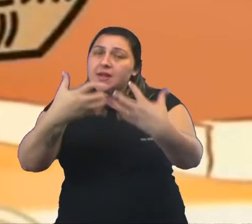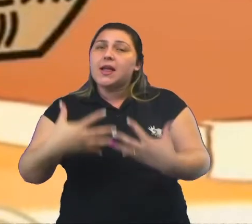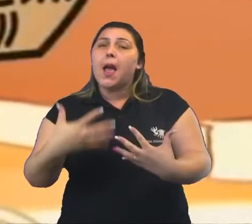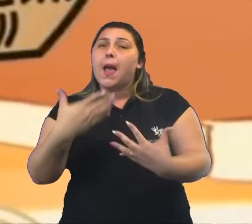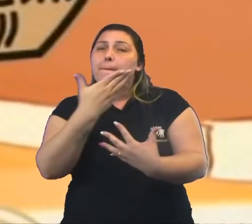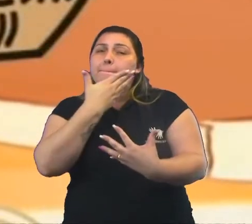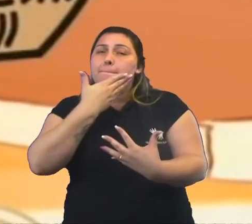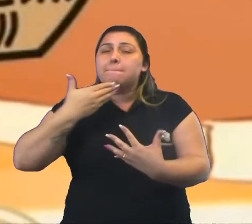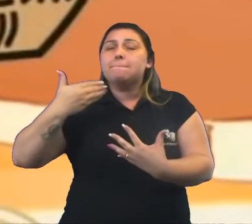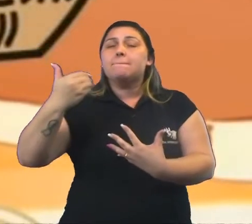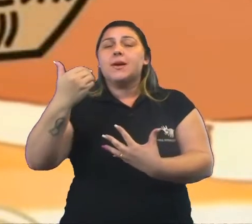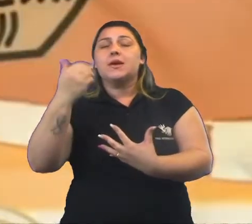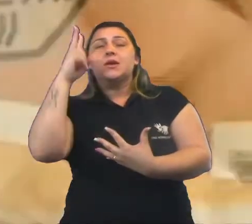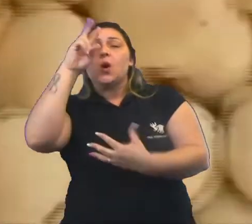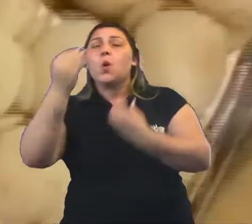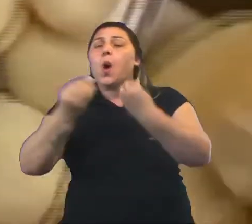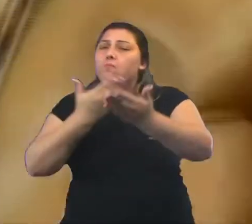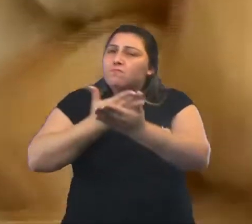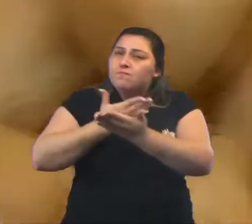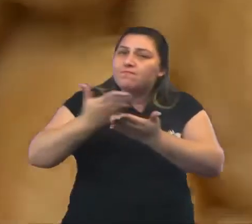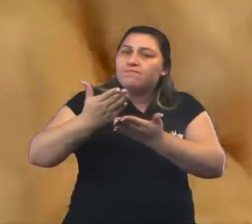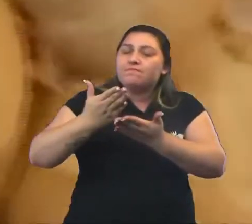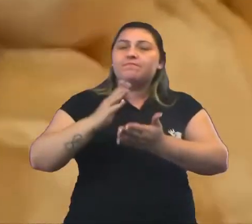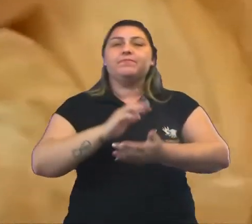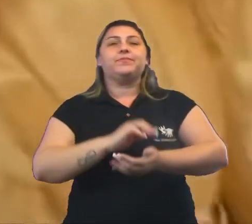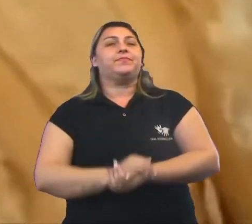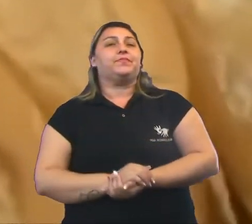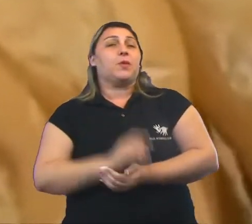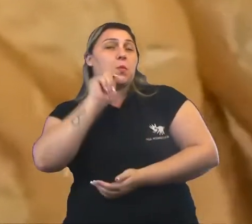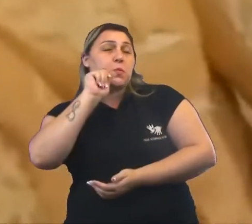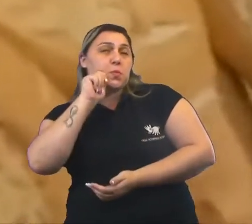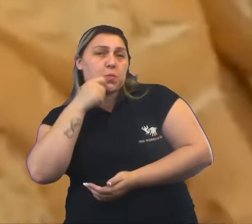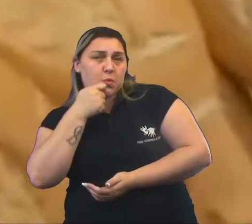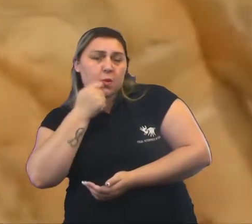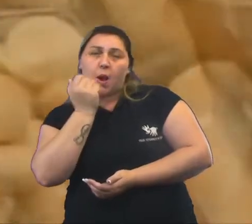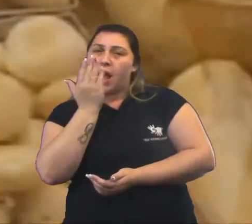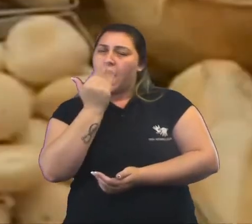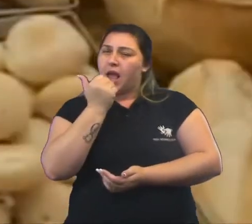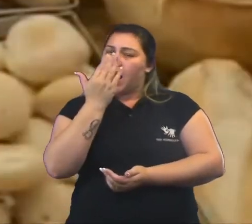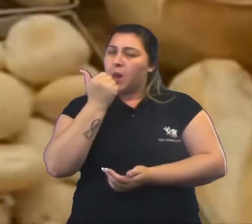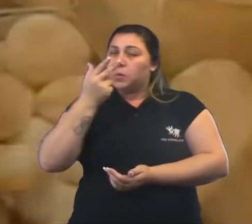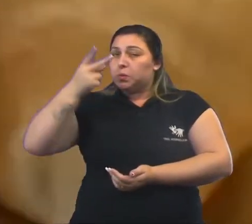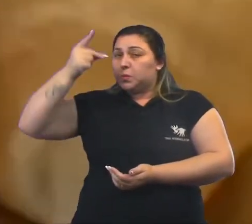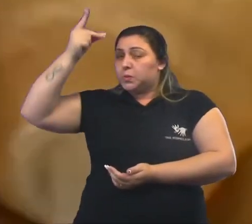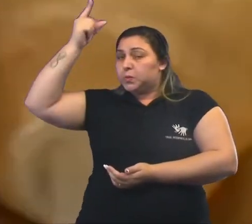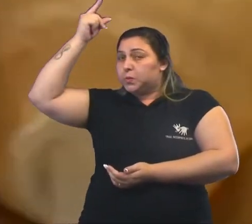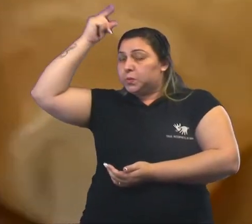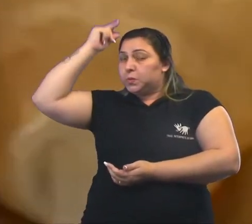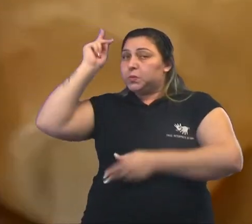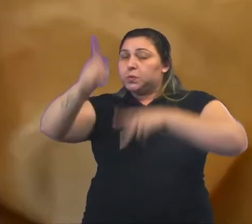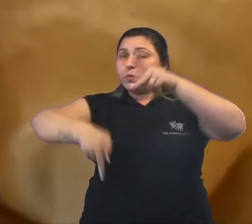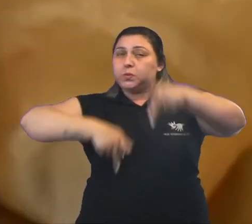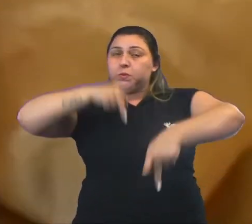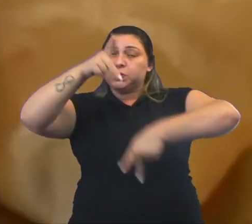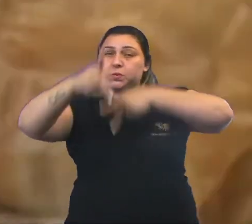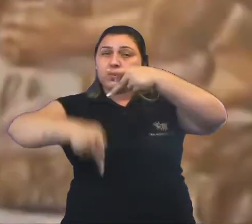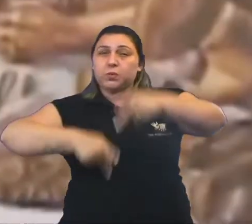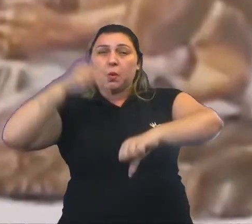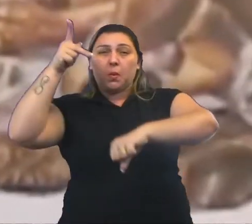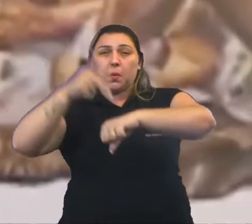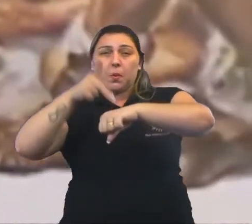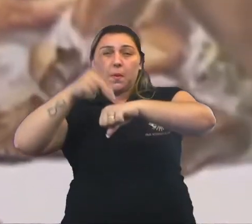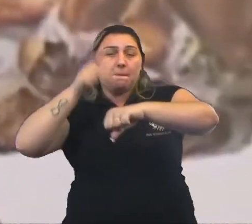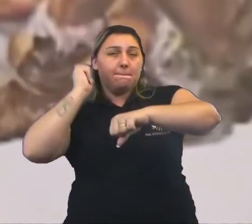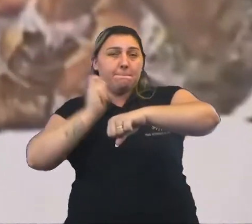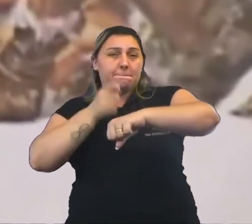bela história e como tudo começou. O pão é um alimento muito antigo. Os povos da Idade da Pedra